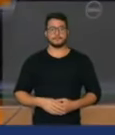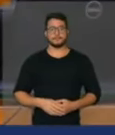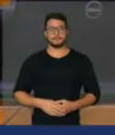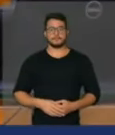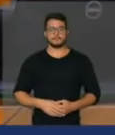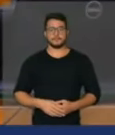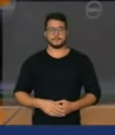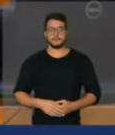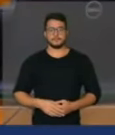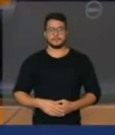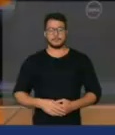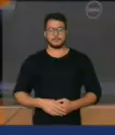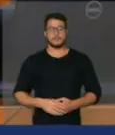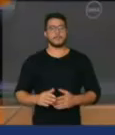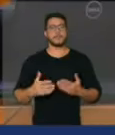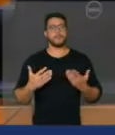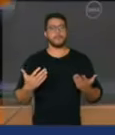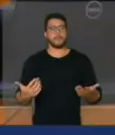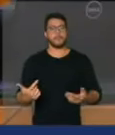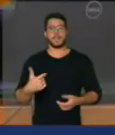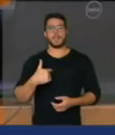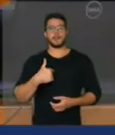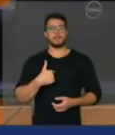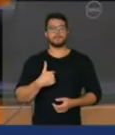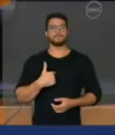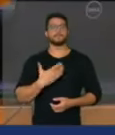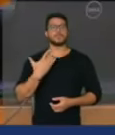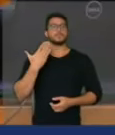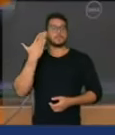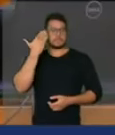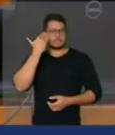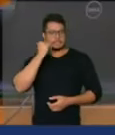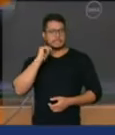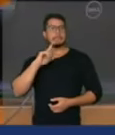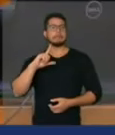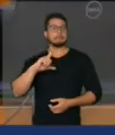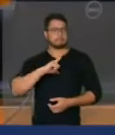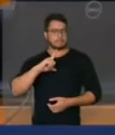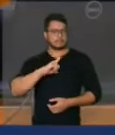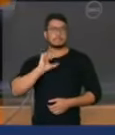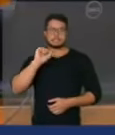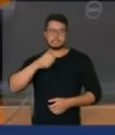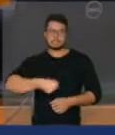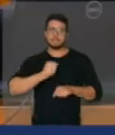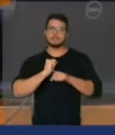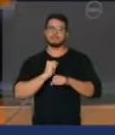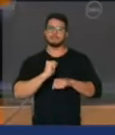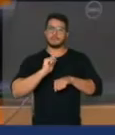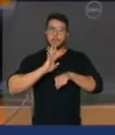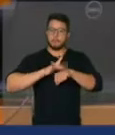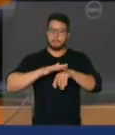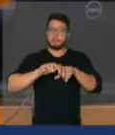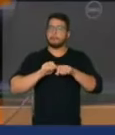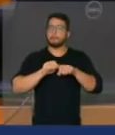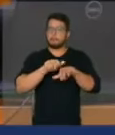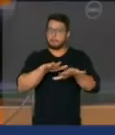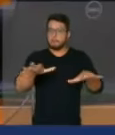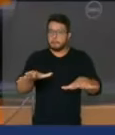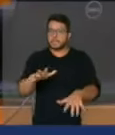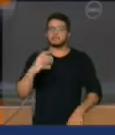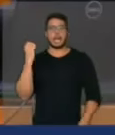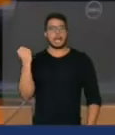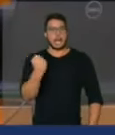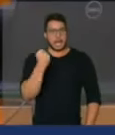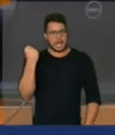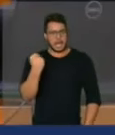liberdade. Não desconheço que vivemos uma pandemia de extrema gravidade, a qual já ceifou a vida